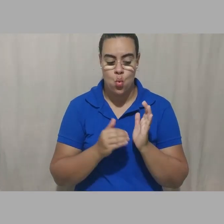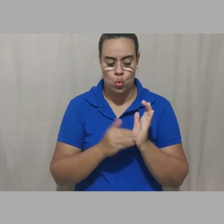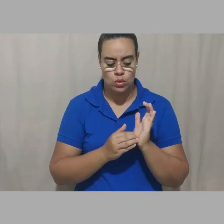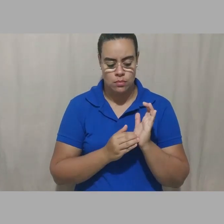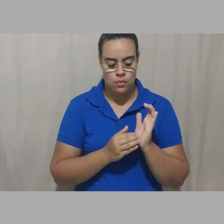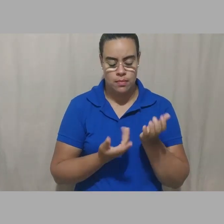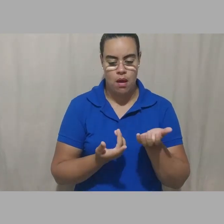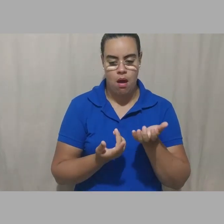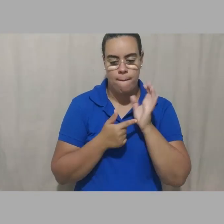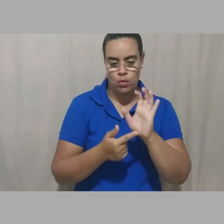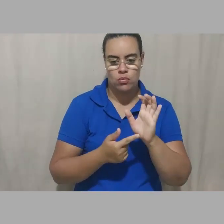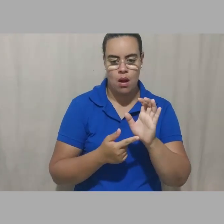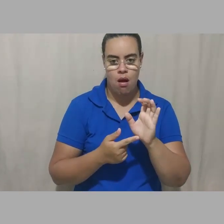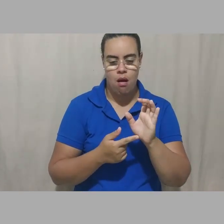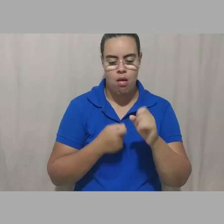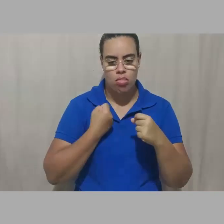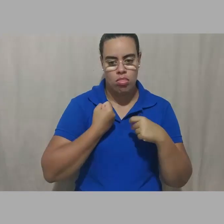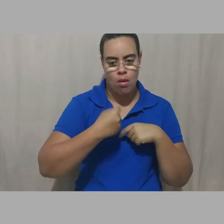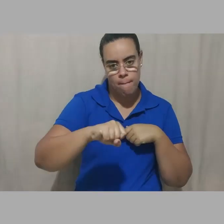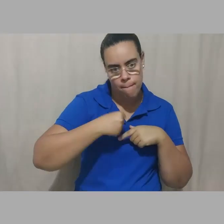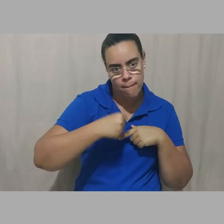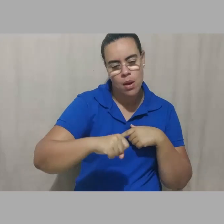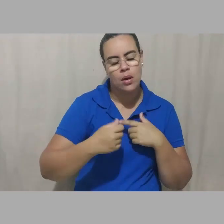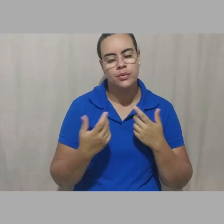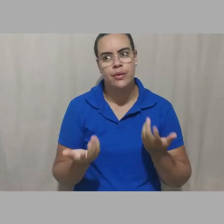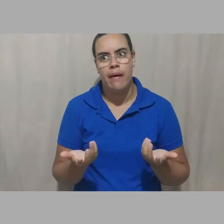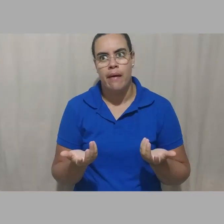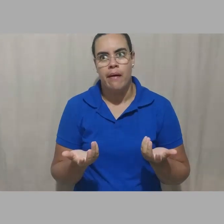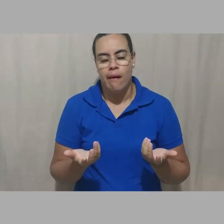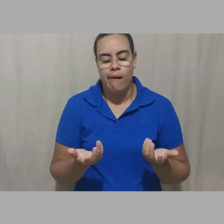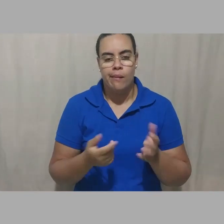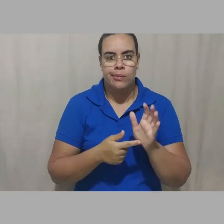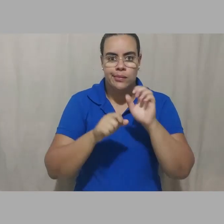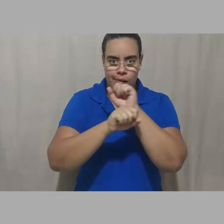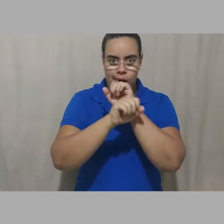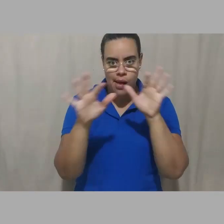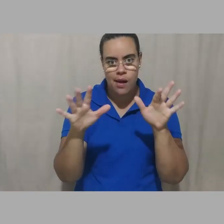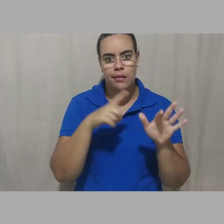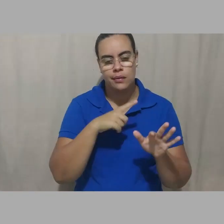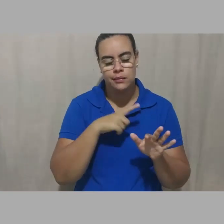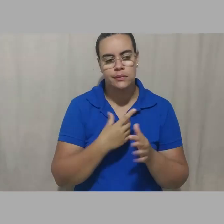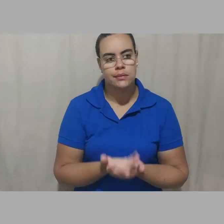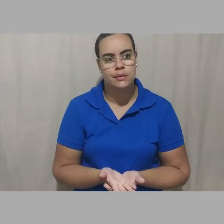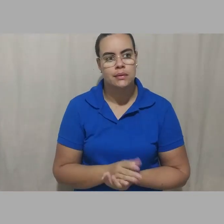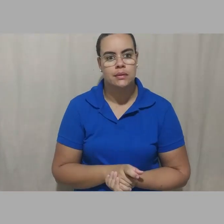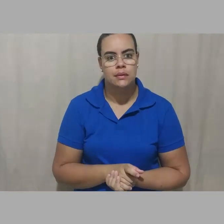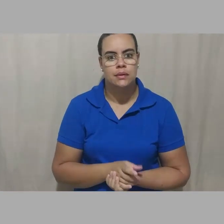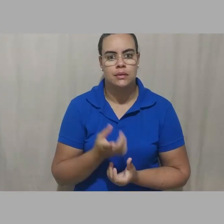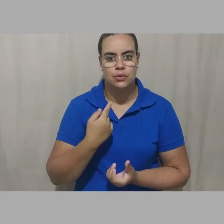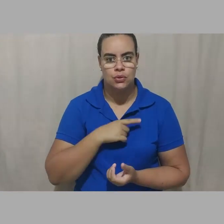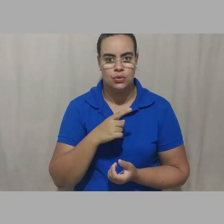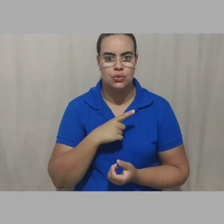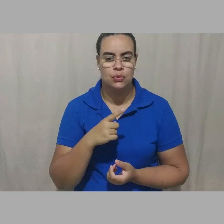Última questão, assim, para trazer para o debate é que se torna bem evidente que na medida que a